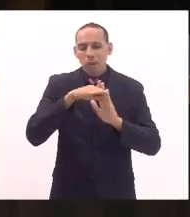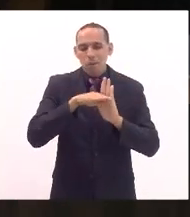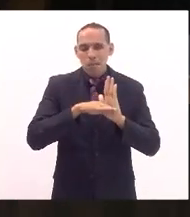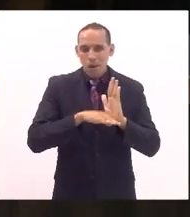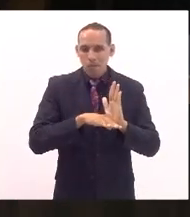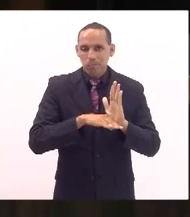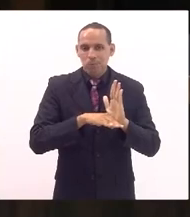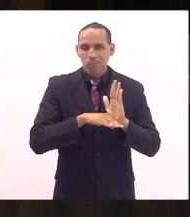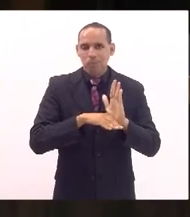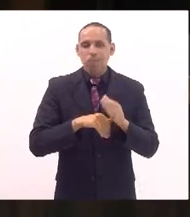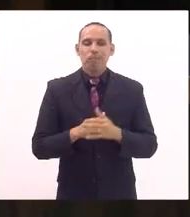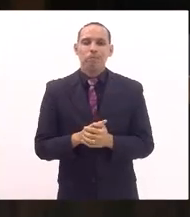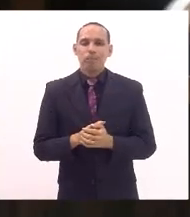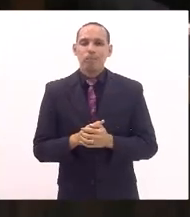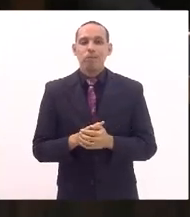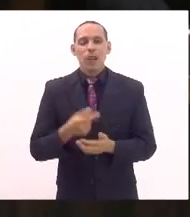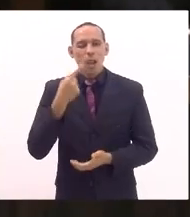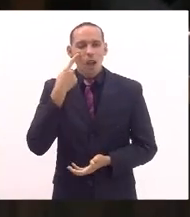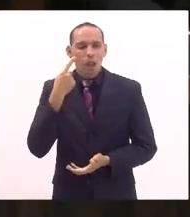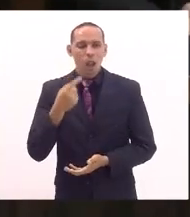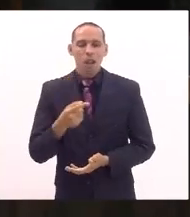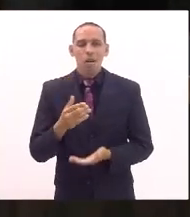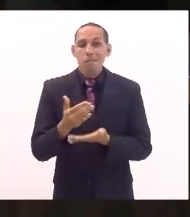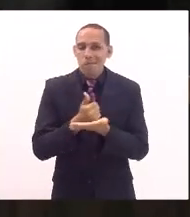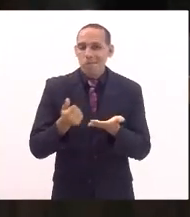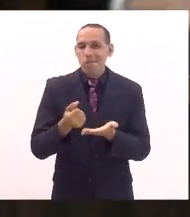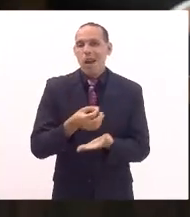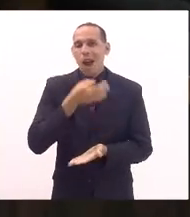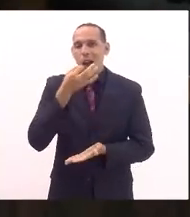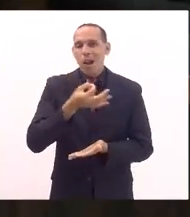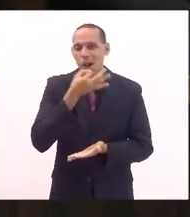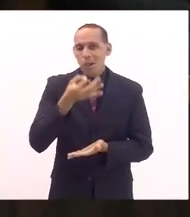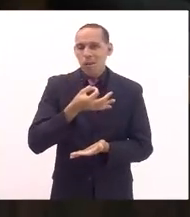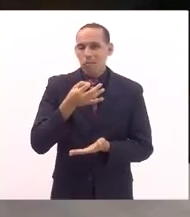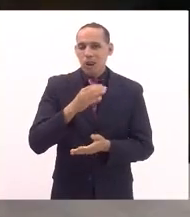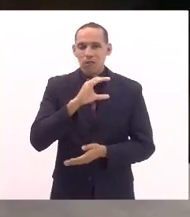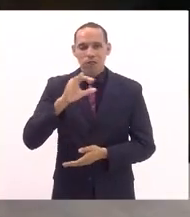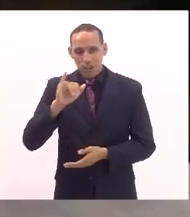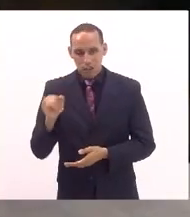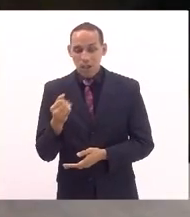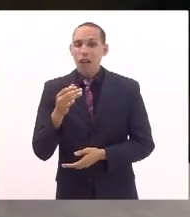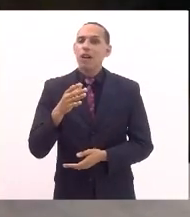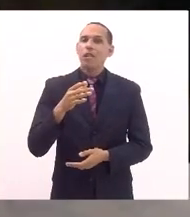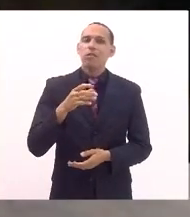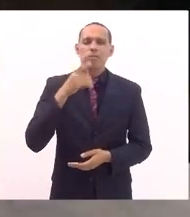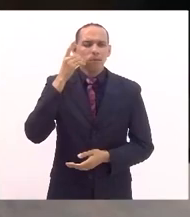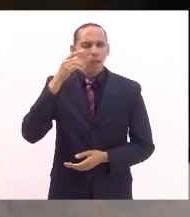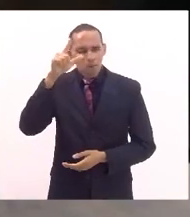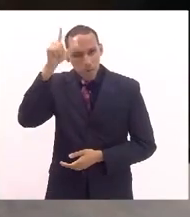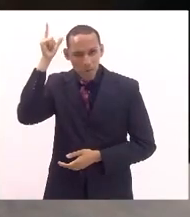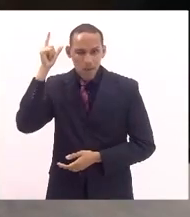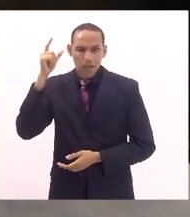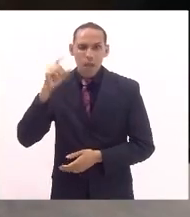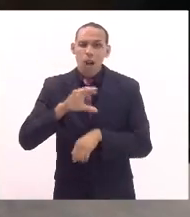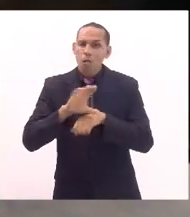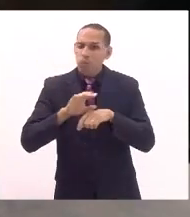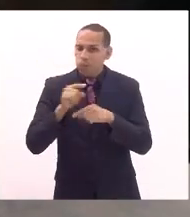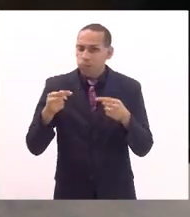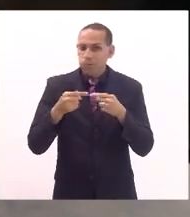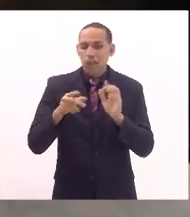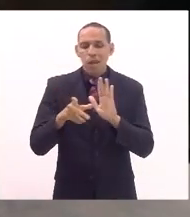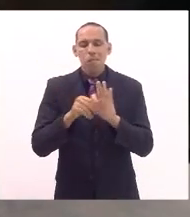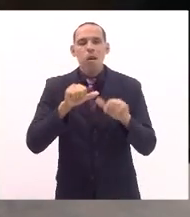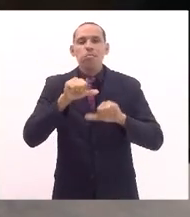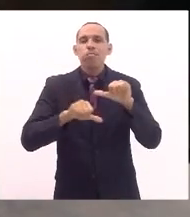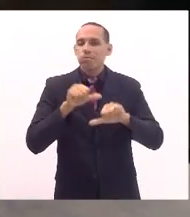e parecer da comissão de posição Justiça o resultado Luiz Paulo seu presente pela constitucionalidade com emenda